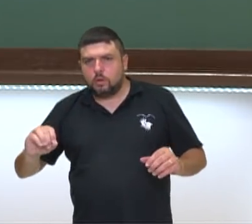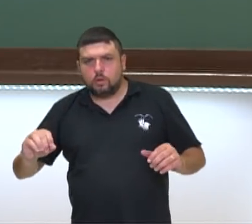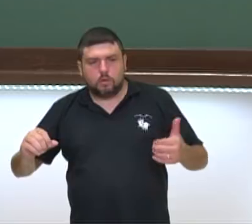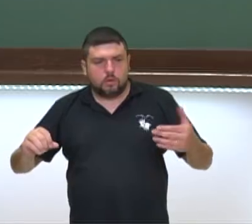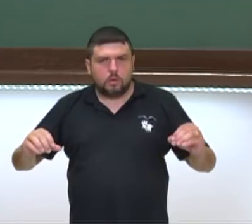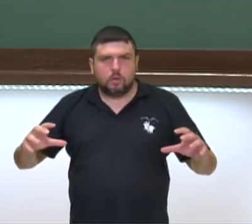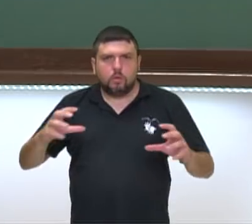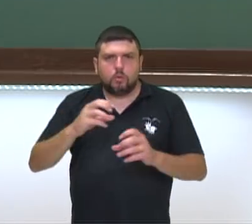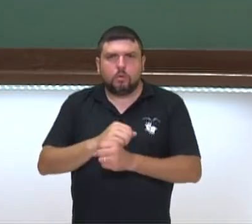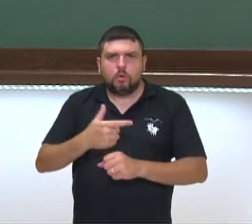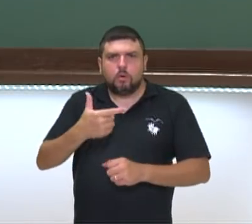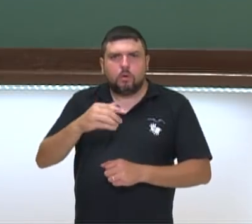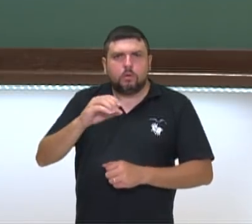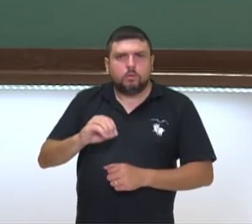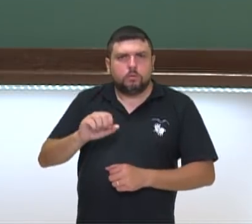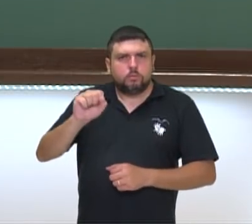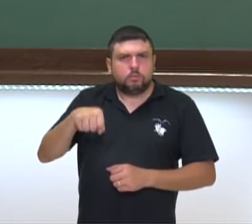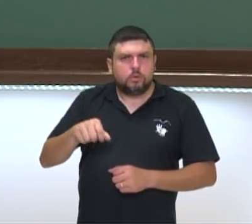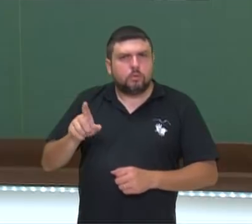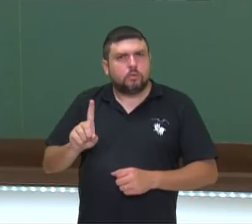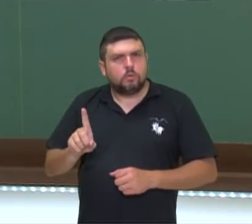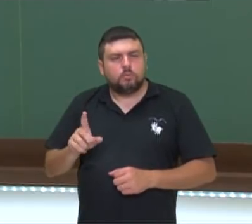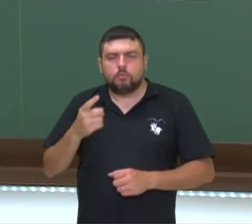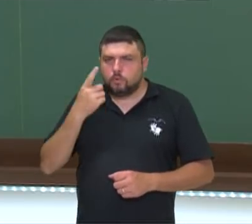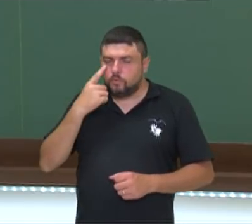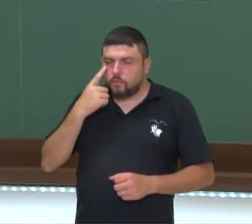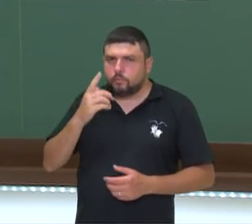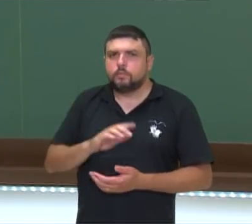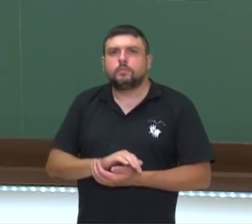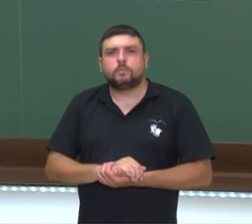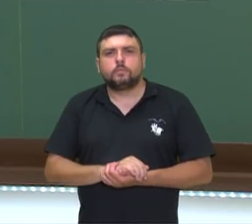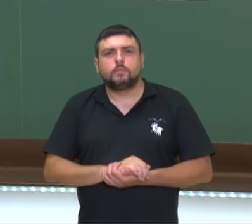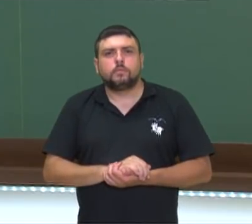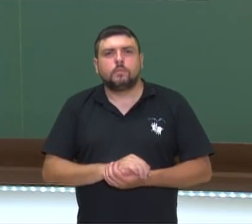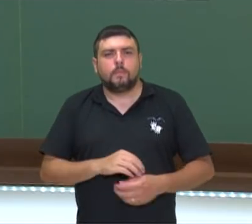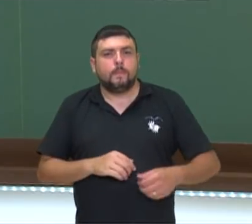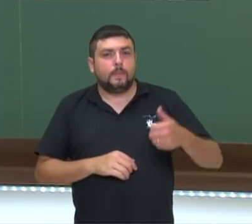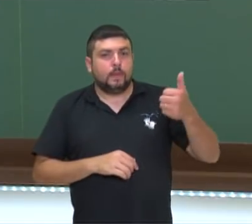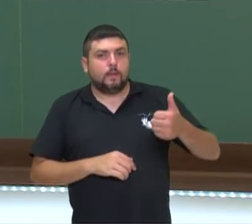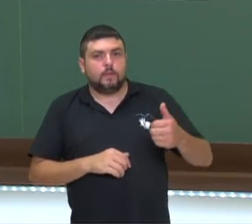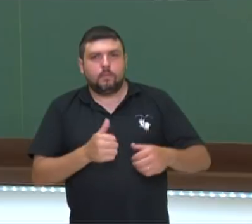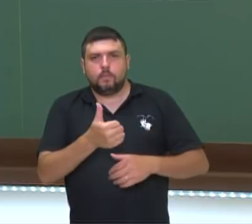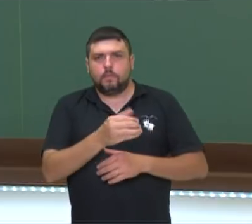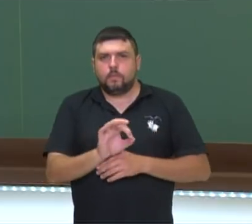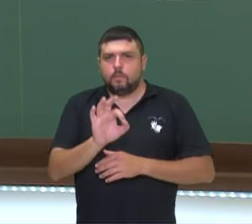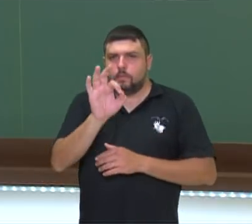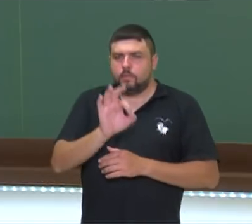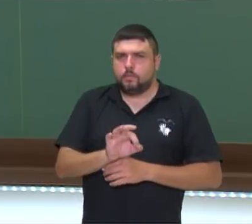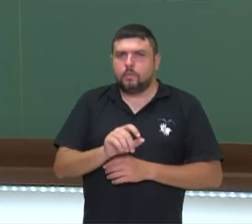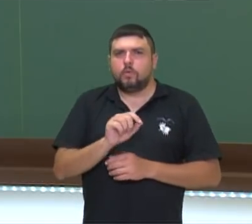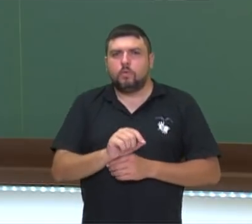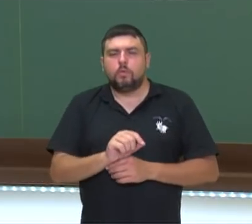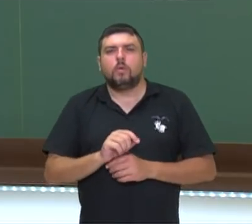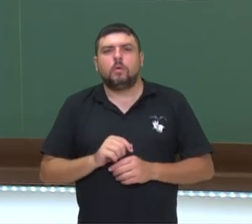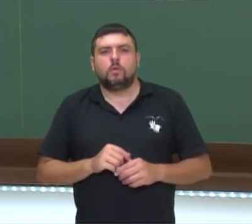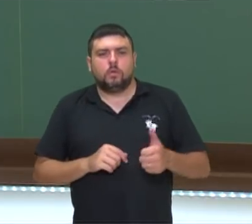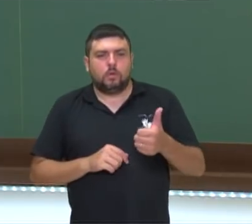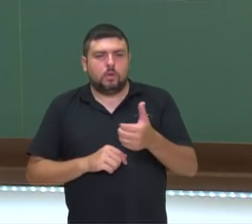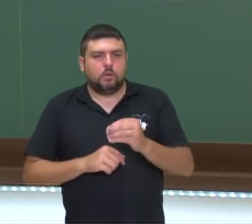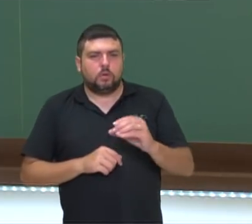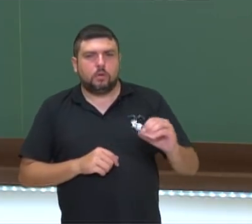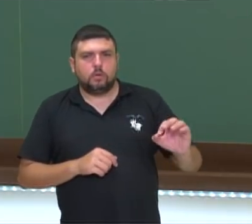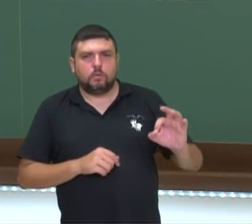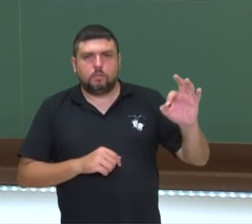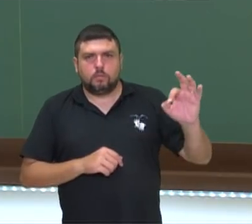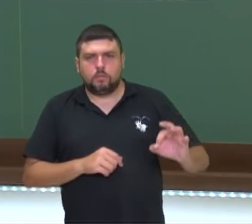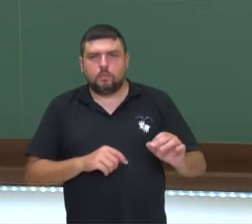está incorreto? Vamos ver como é que a gente resolveu isso. O primeiro aumento de 10% é 100%, que era o capital que já